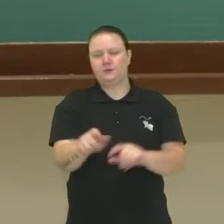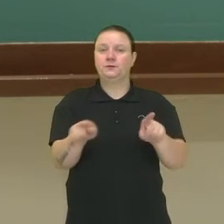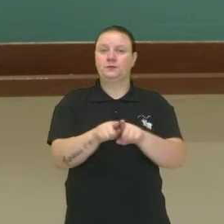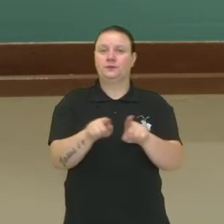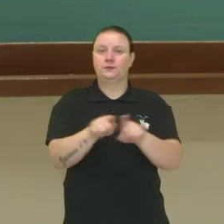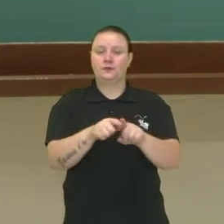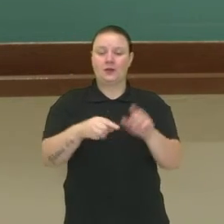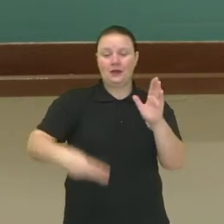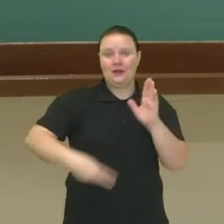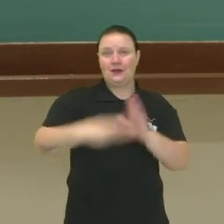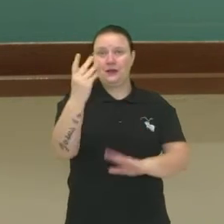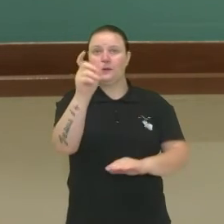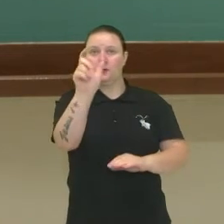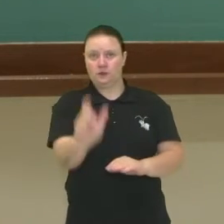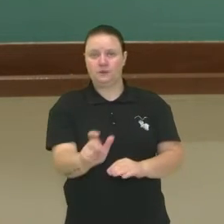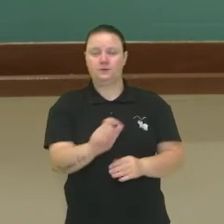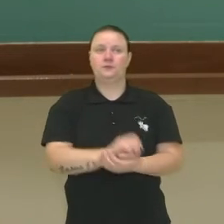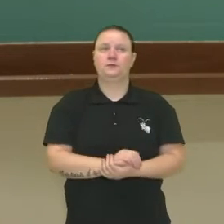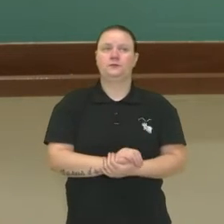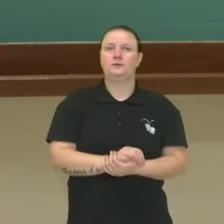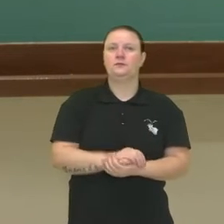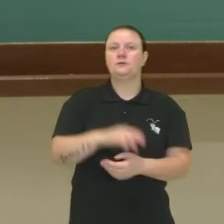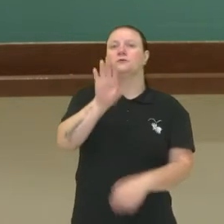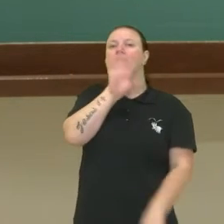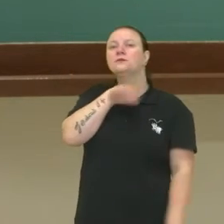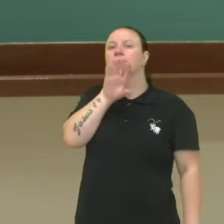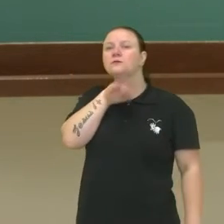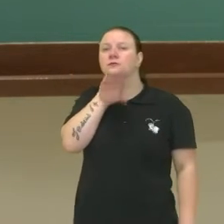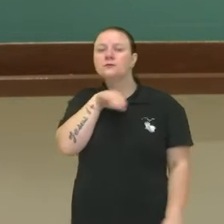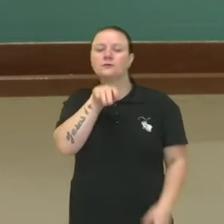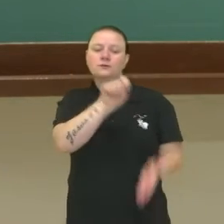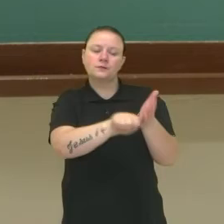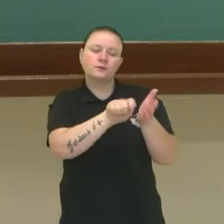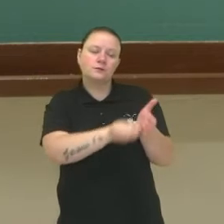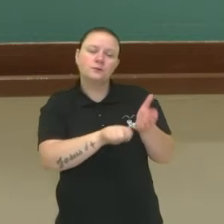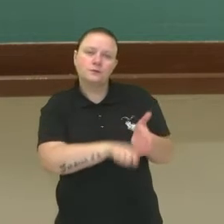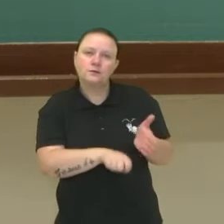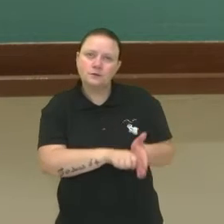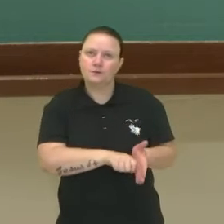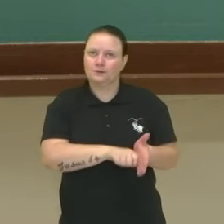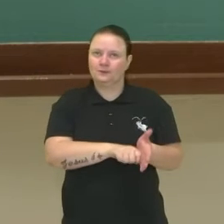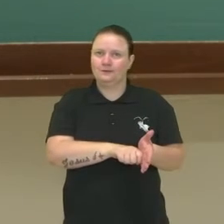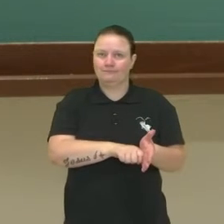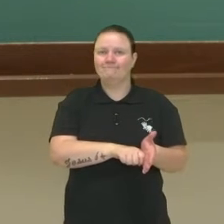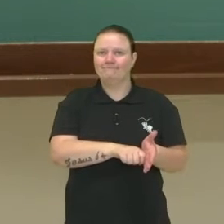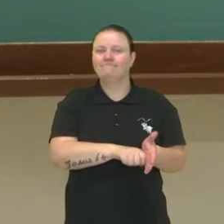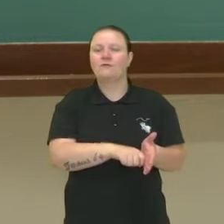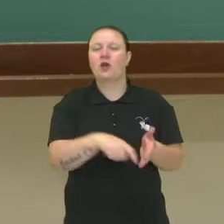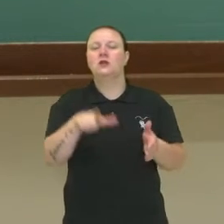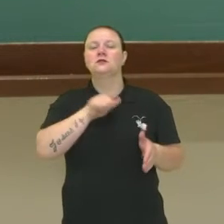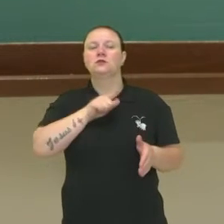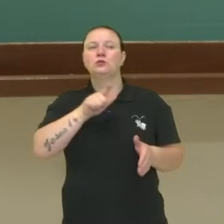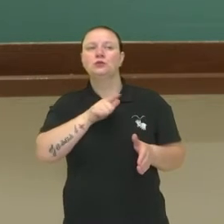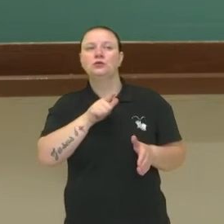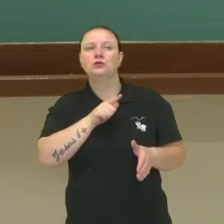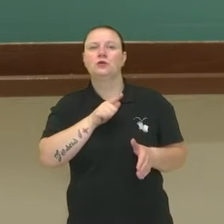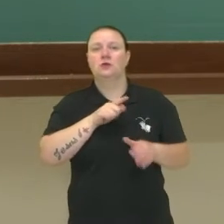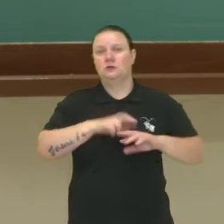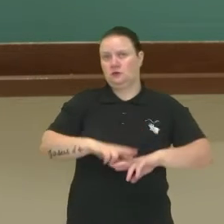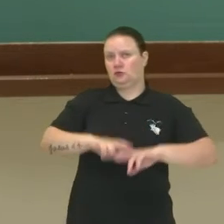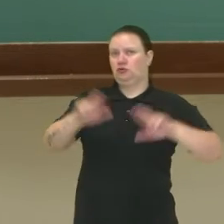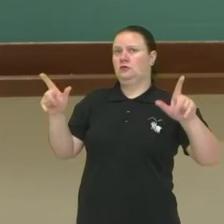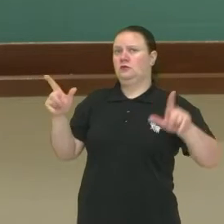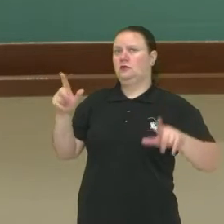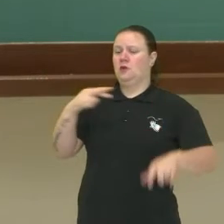terceira pessoa. Também temos a presença de poucas personagens, né? Diferentemente do romance, que